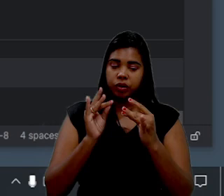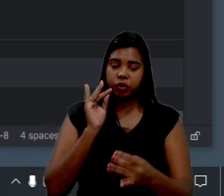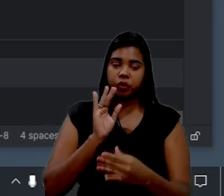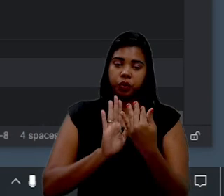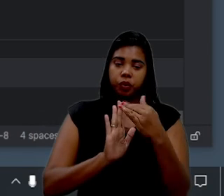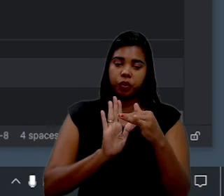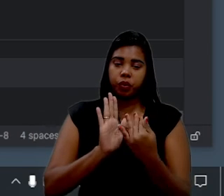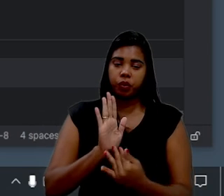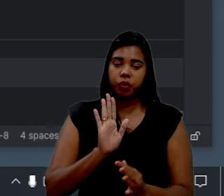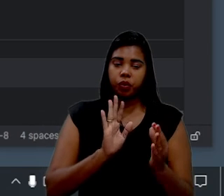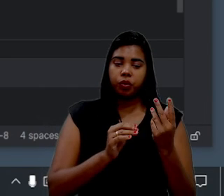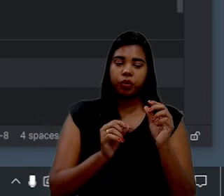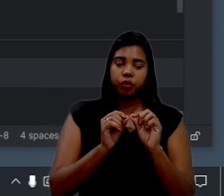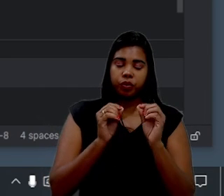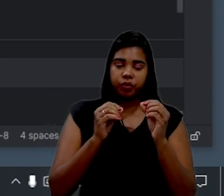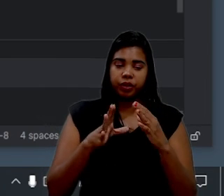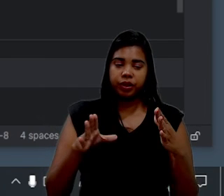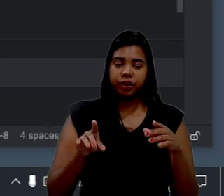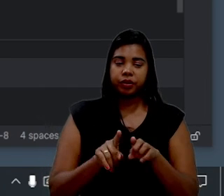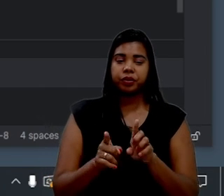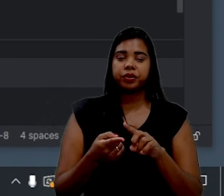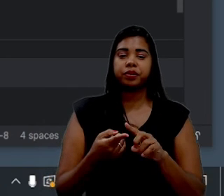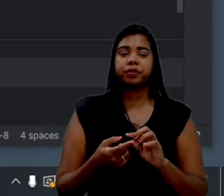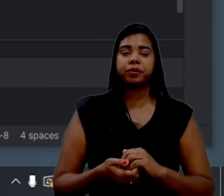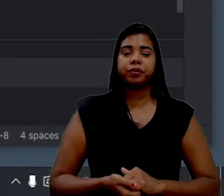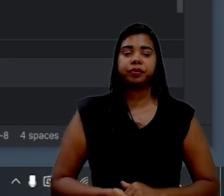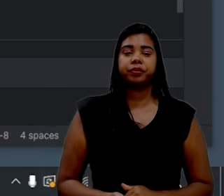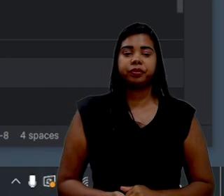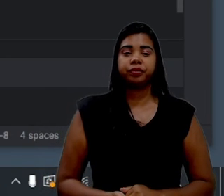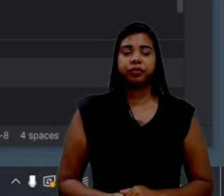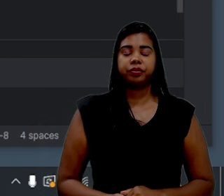que a gente criou, tá? Deixa eu ver aqui.